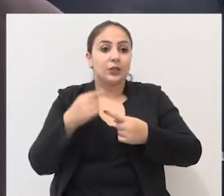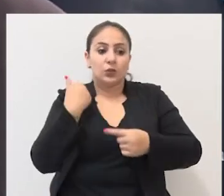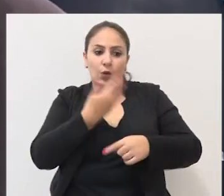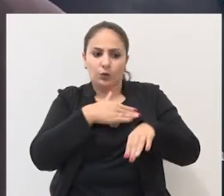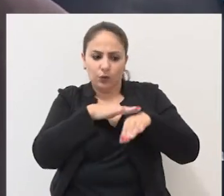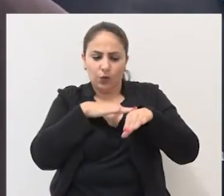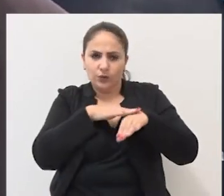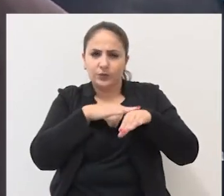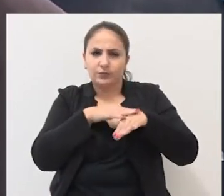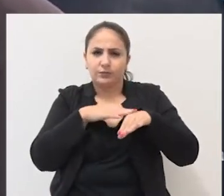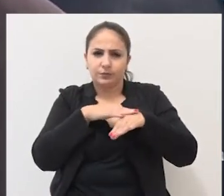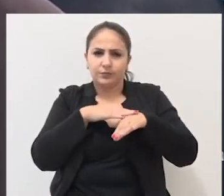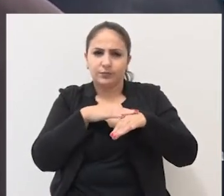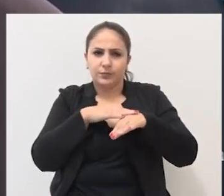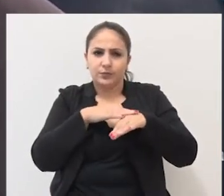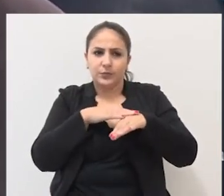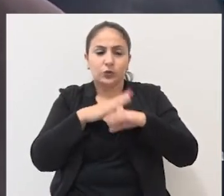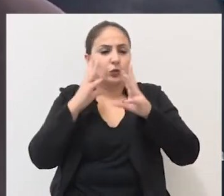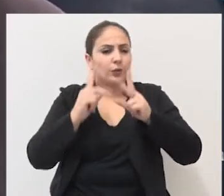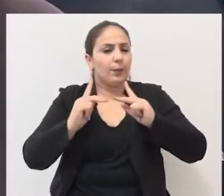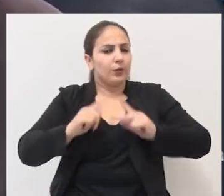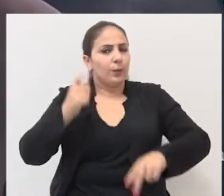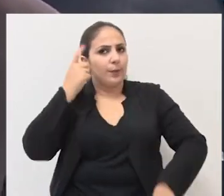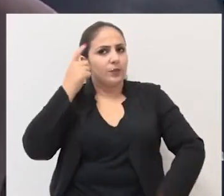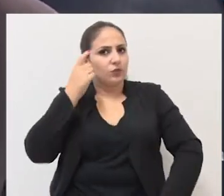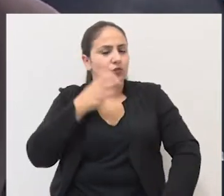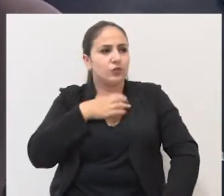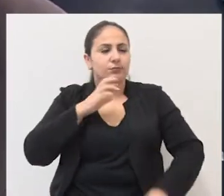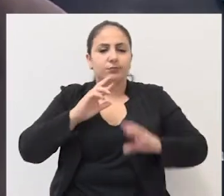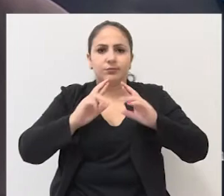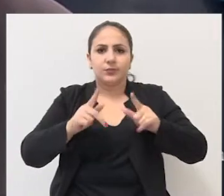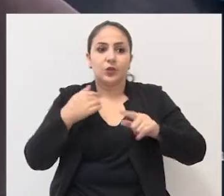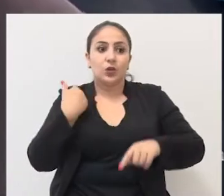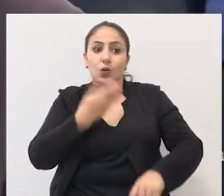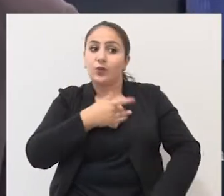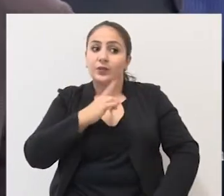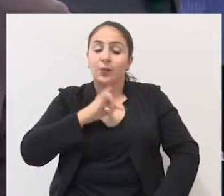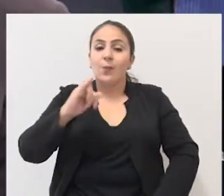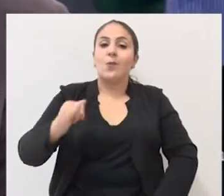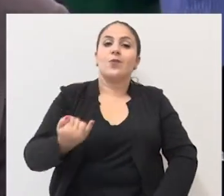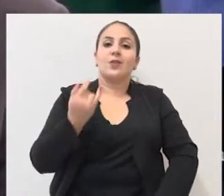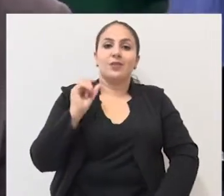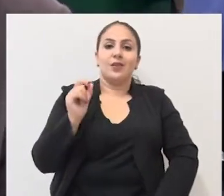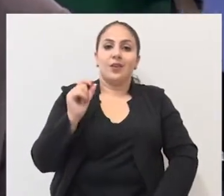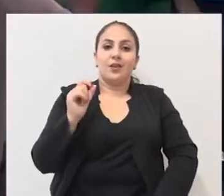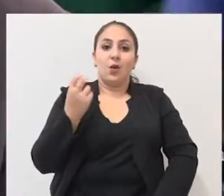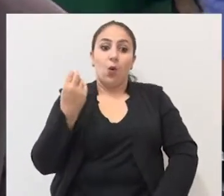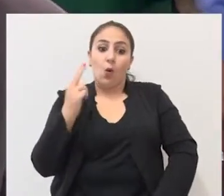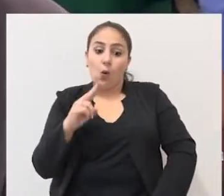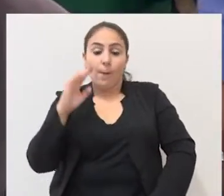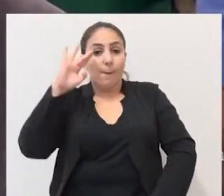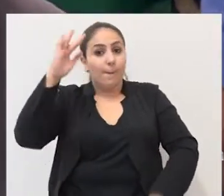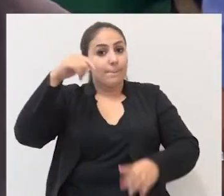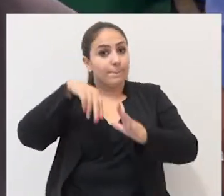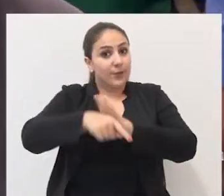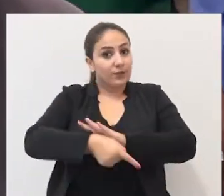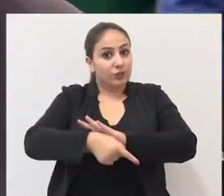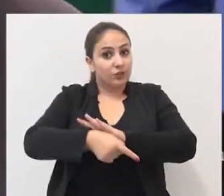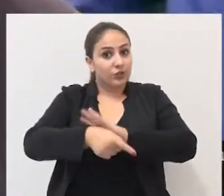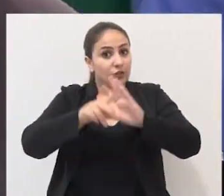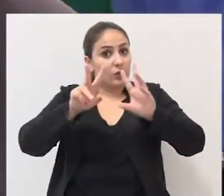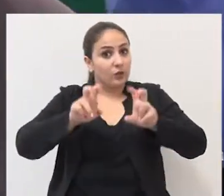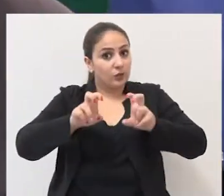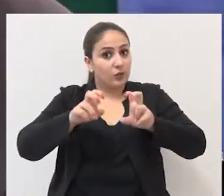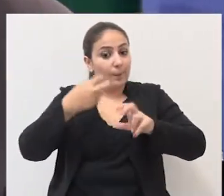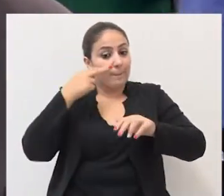nós conversamos e dialogamos com aqueles que pensam de modo diferente, nós temos a oportunidade, ou para refletirmos